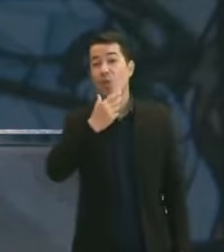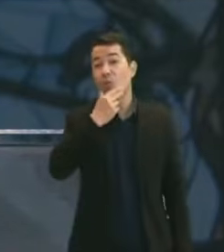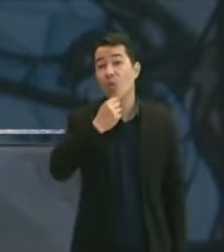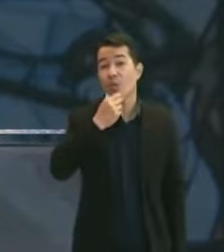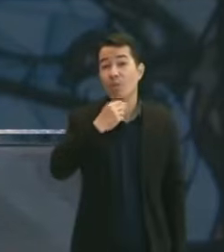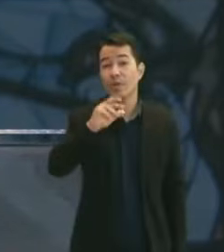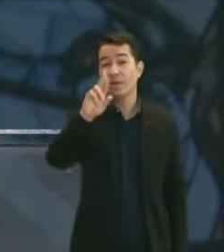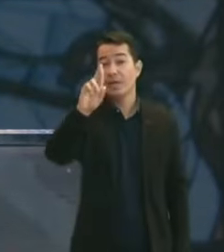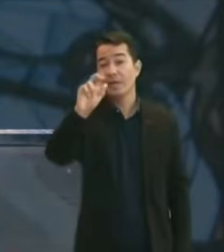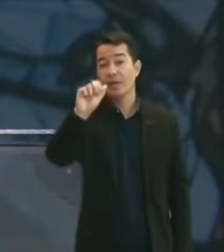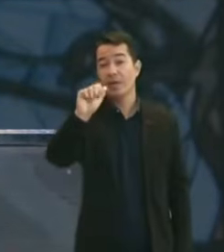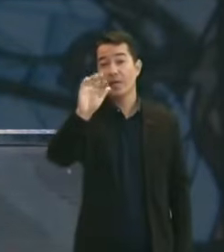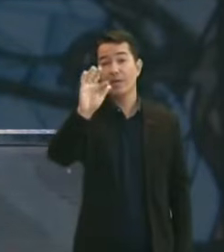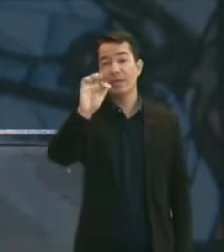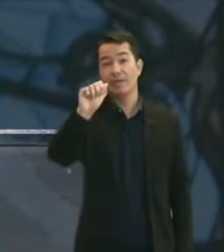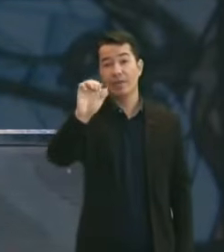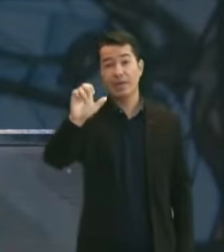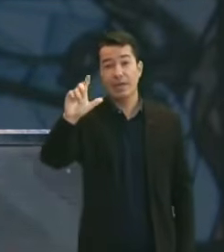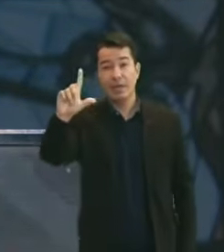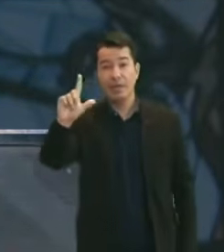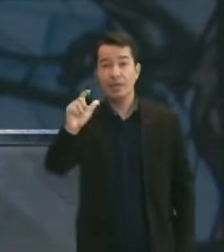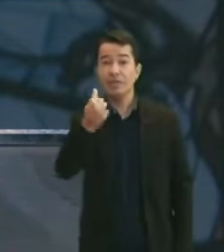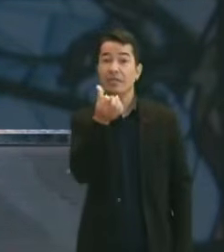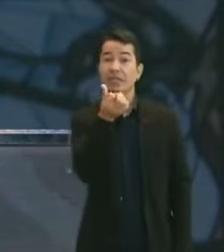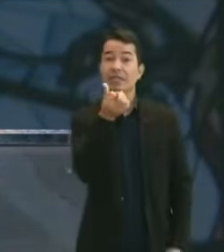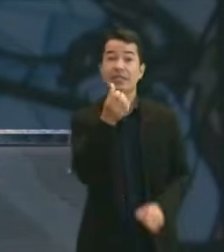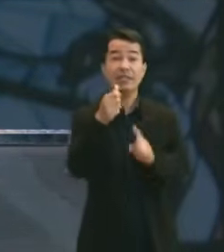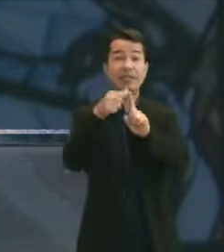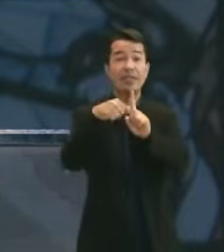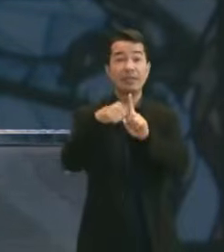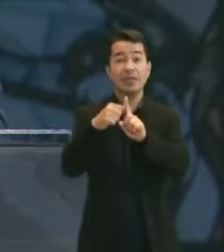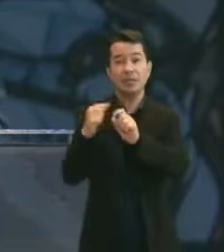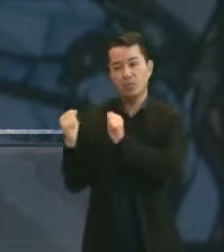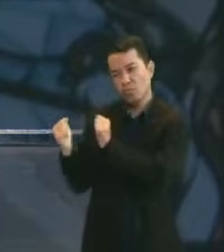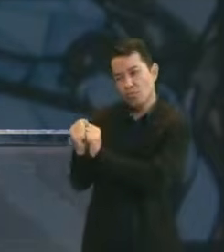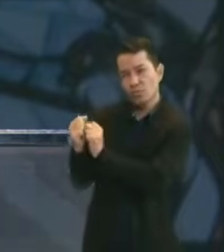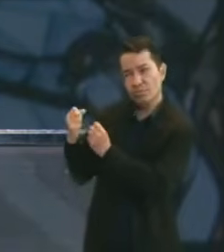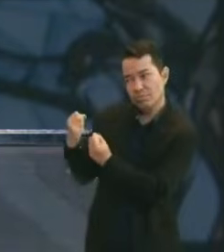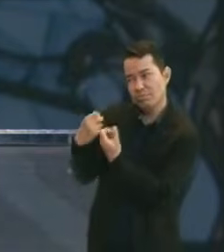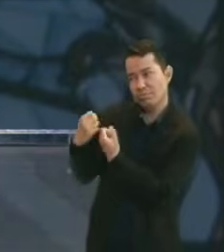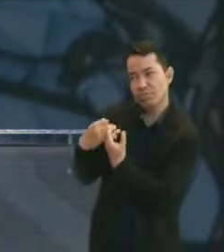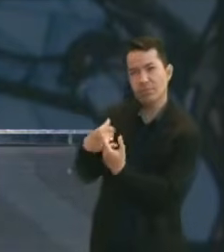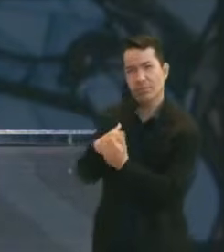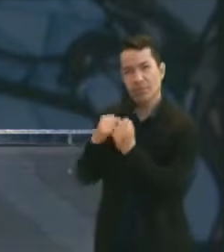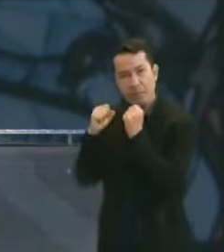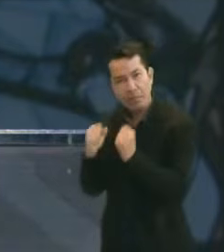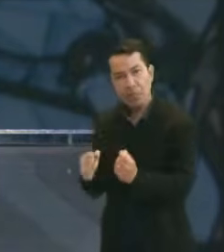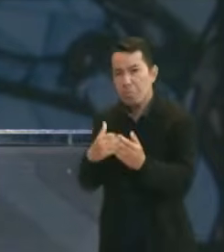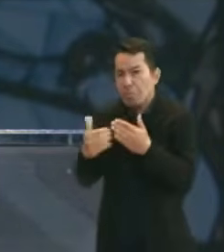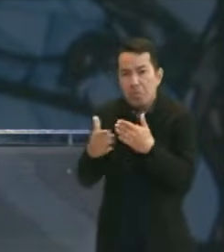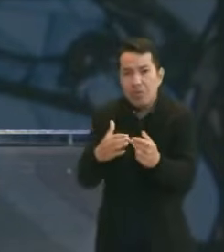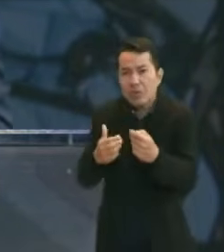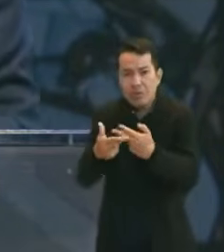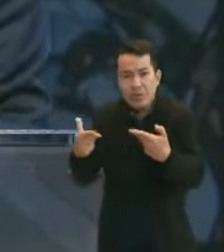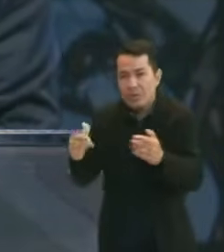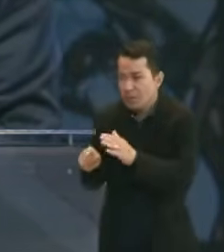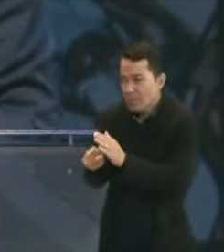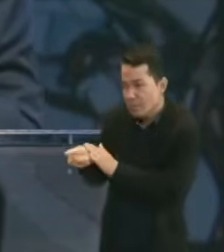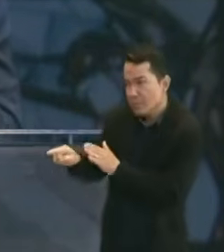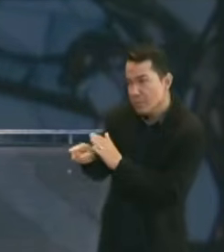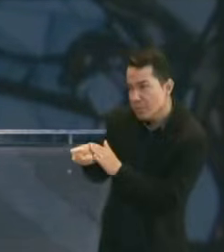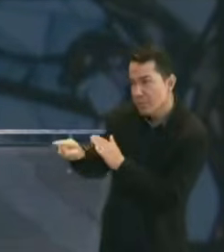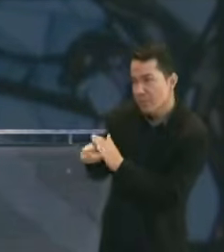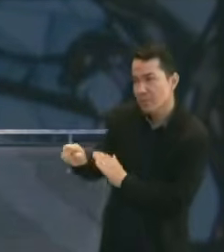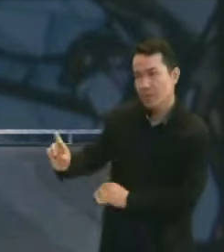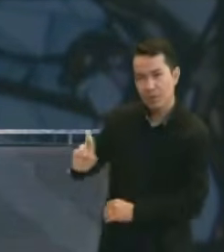nesse início do discipulado, me ensinando, tirando as minhas dúvidas. Eu podia perguntar para ele as coisas que eu não entendia. Ele começou a me ensinar